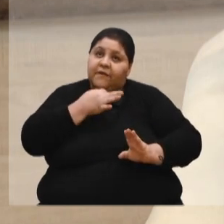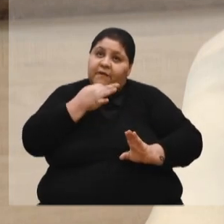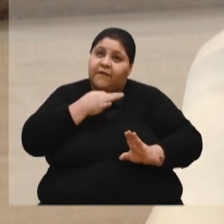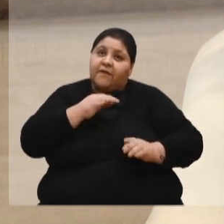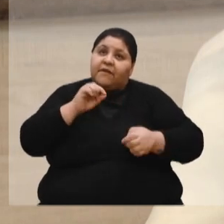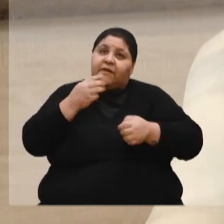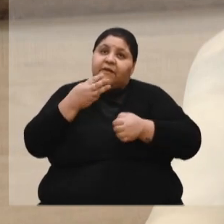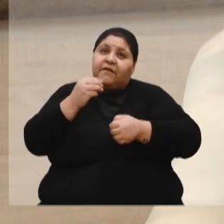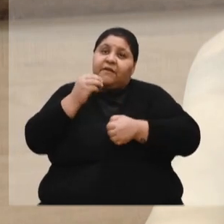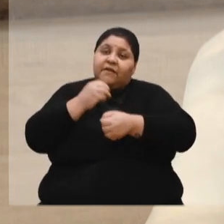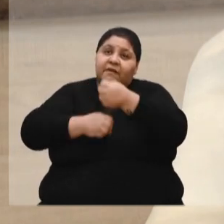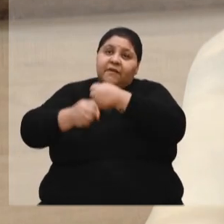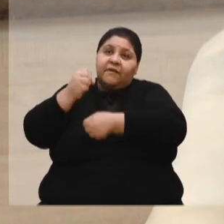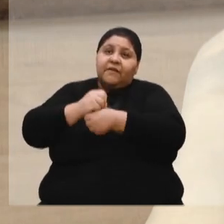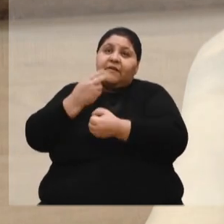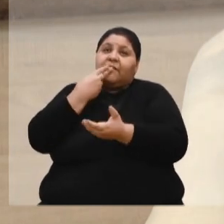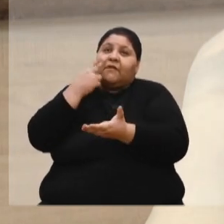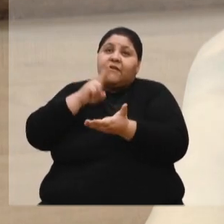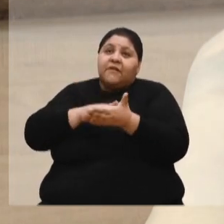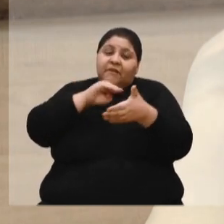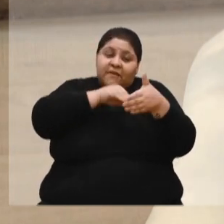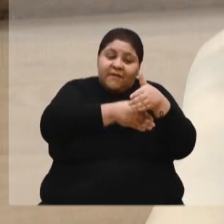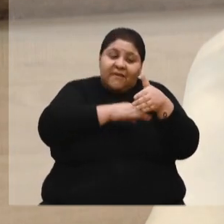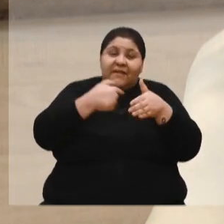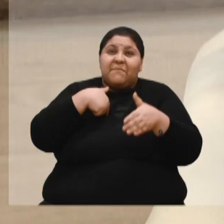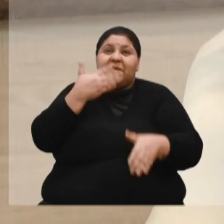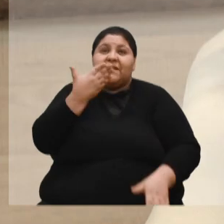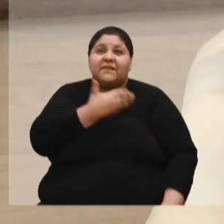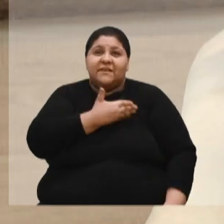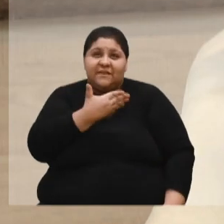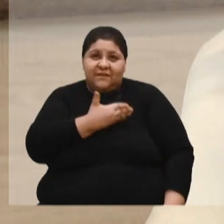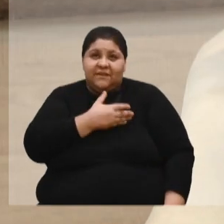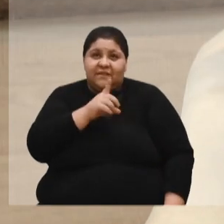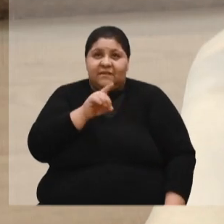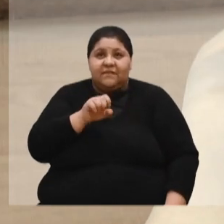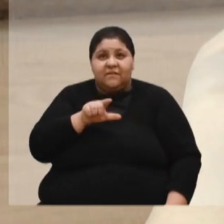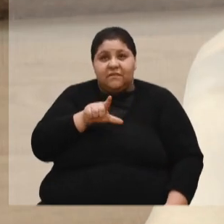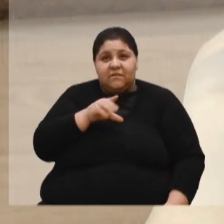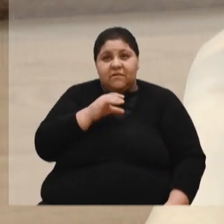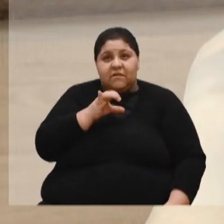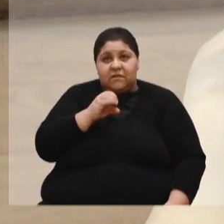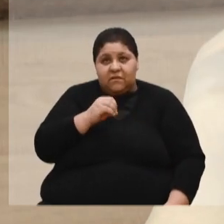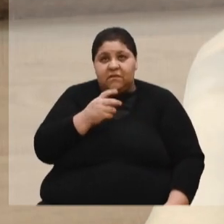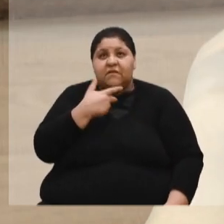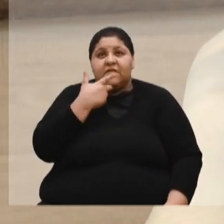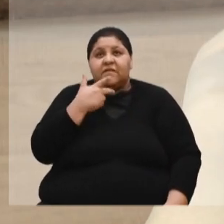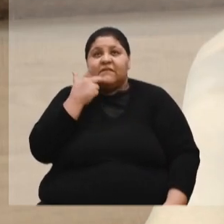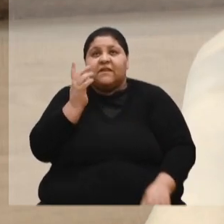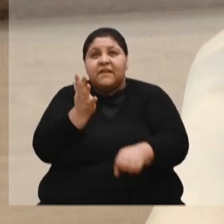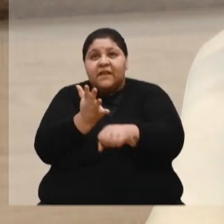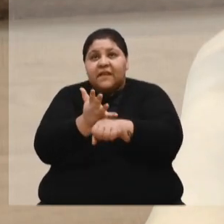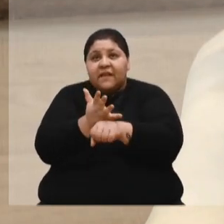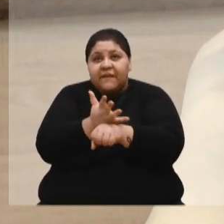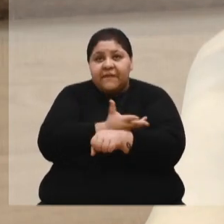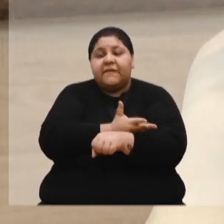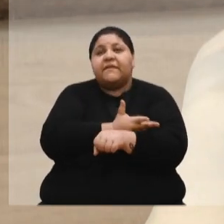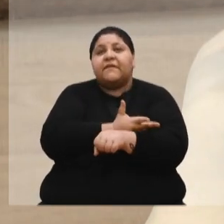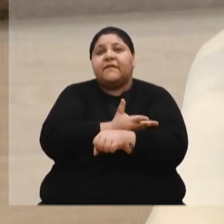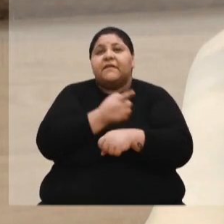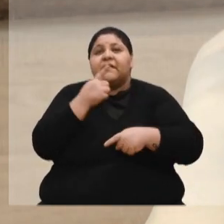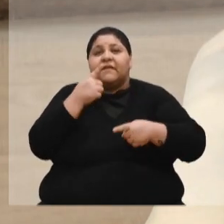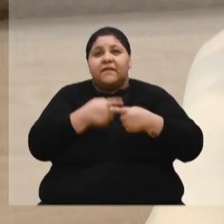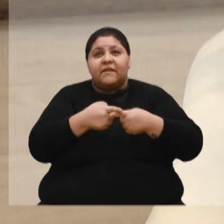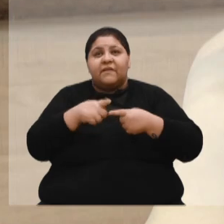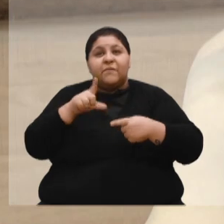faz 30 anos. Eu tenho cartas guardadas de minhas amigas. O que o Délcio está falando, que emociona, né?